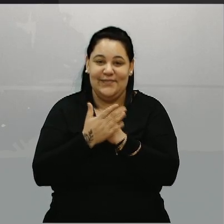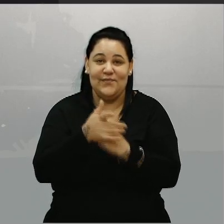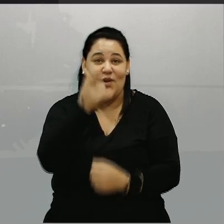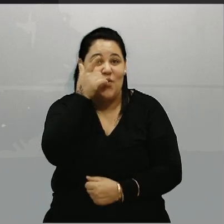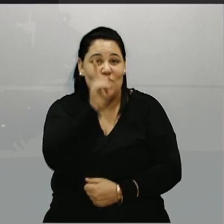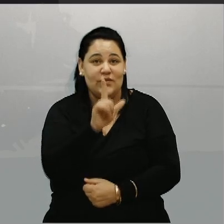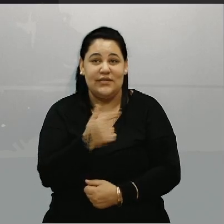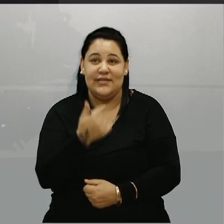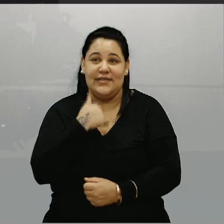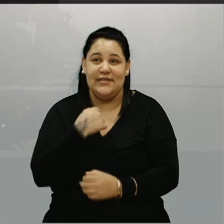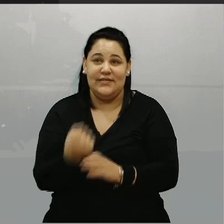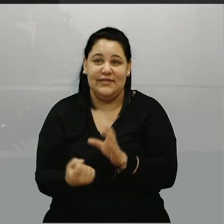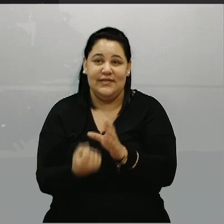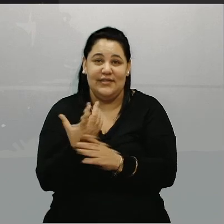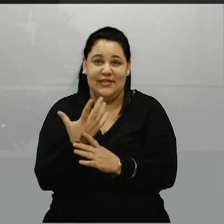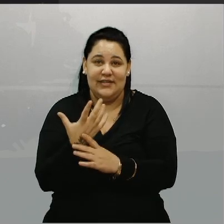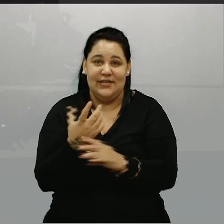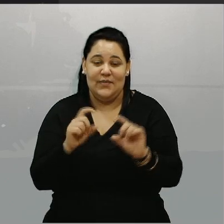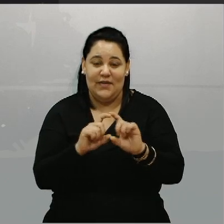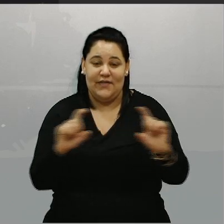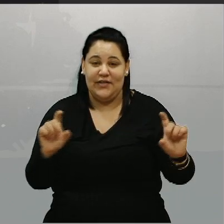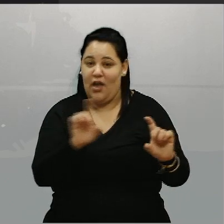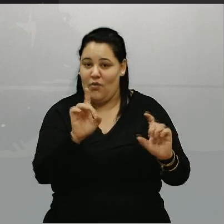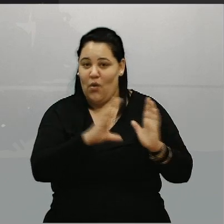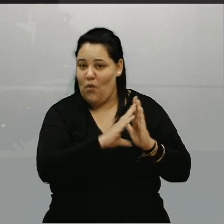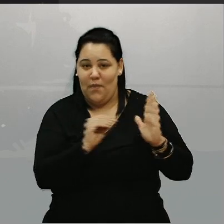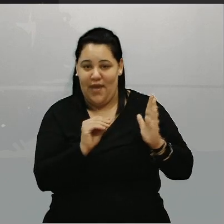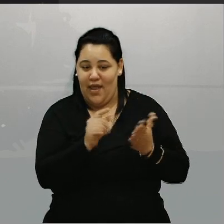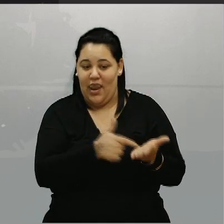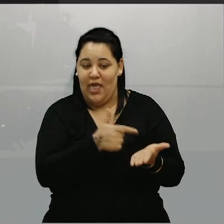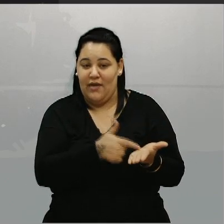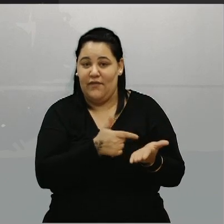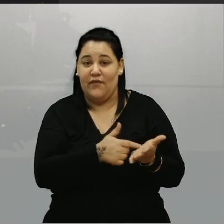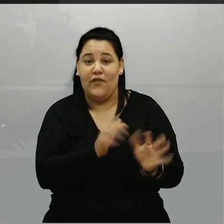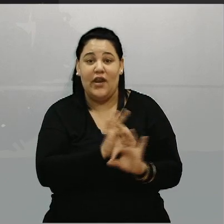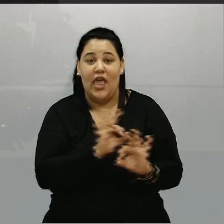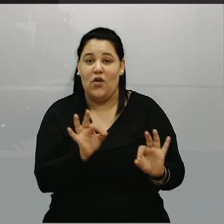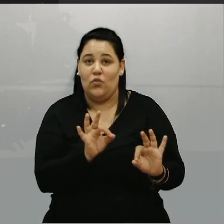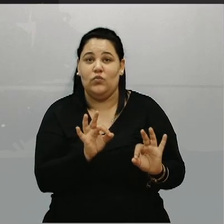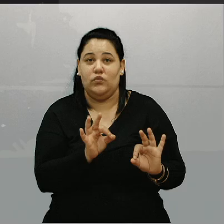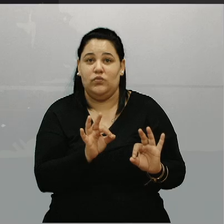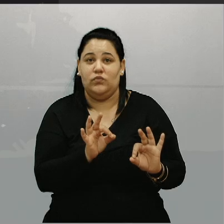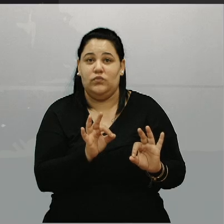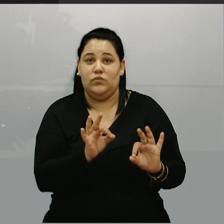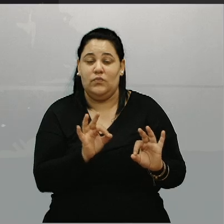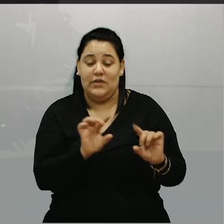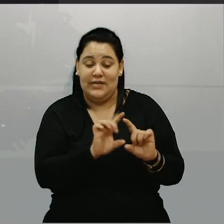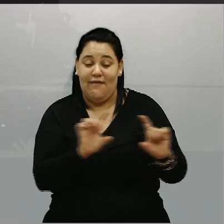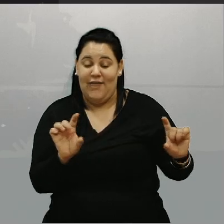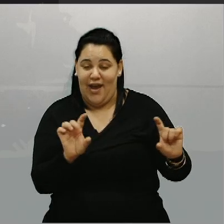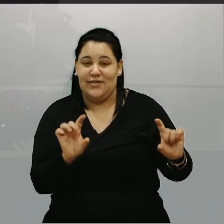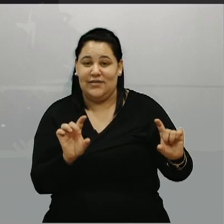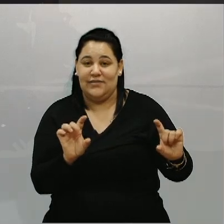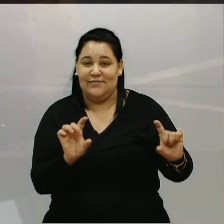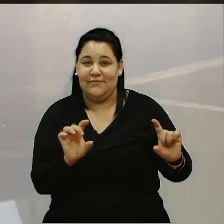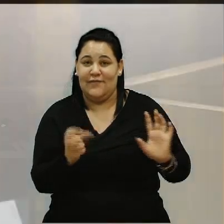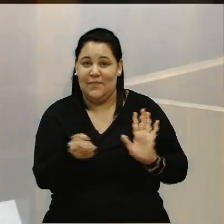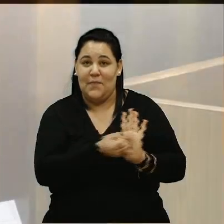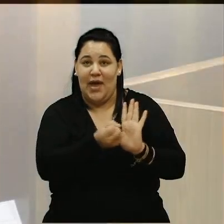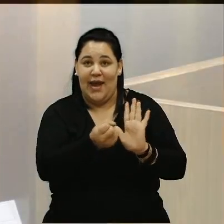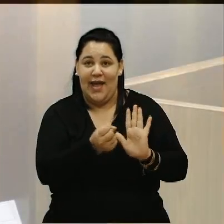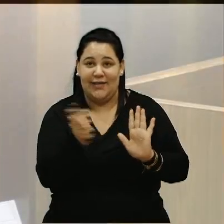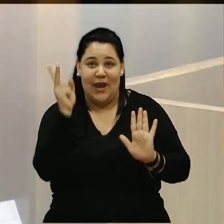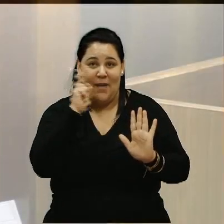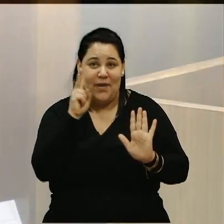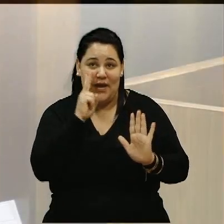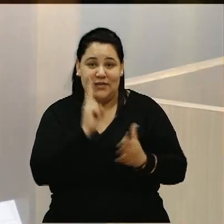uma frase, que não copiei de livro nenhum. Eu criei uma frase para que essa frase fique ali gravada para sempre,